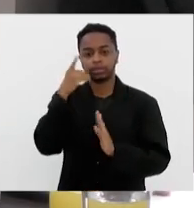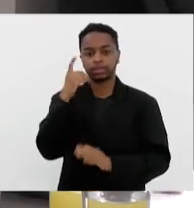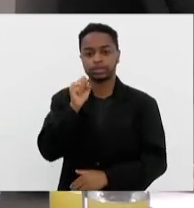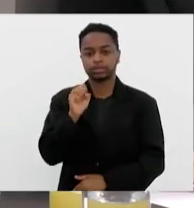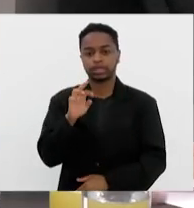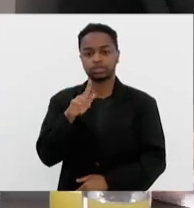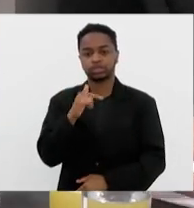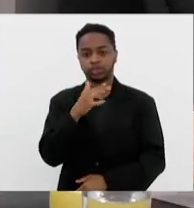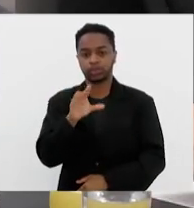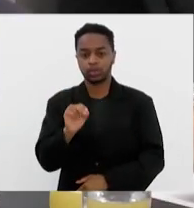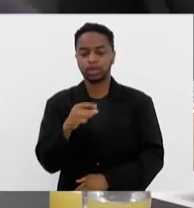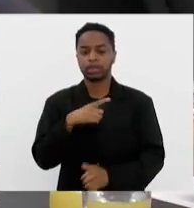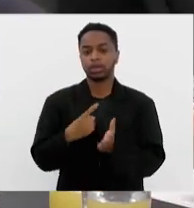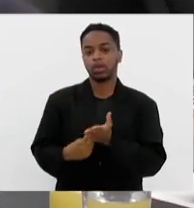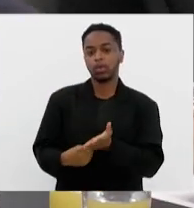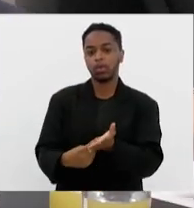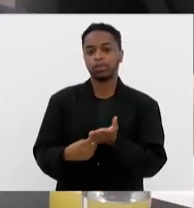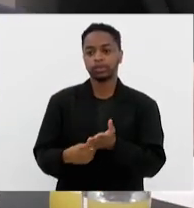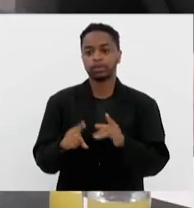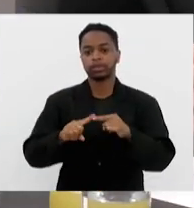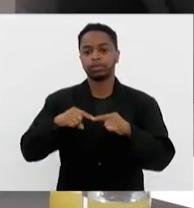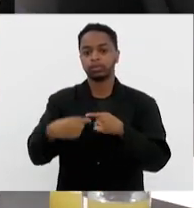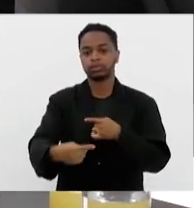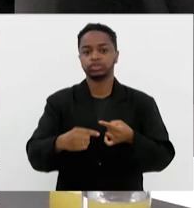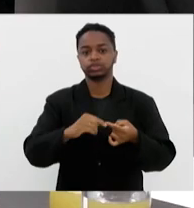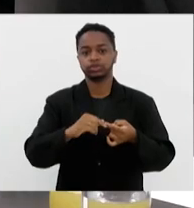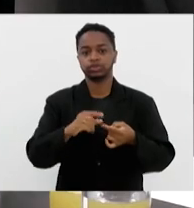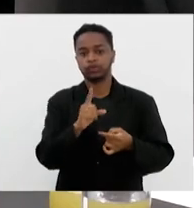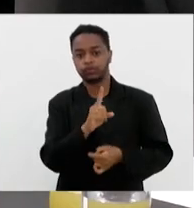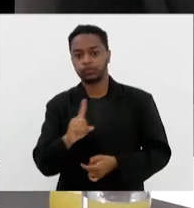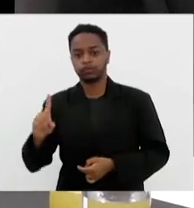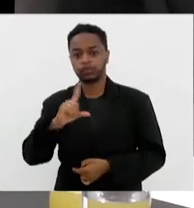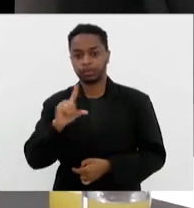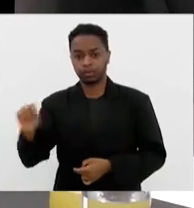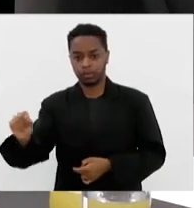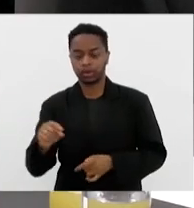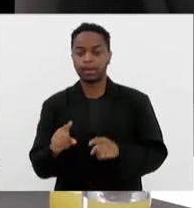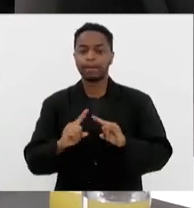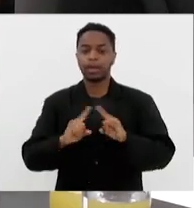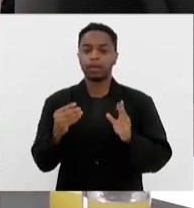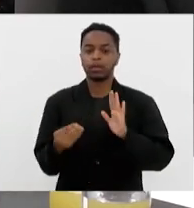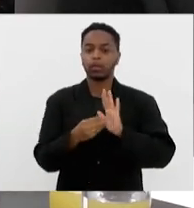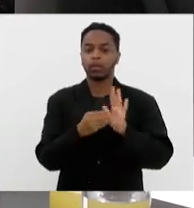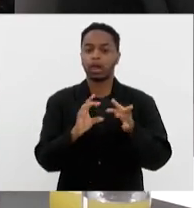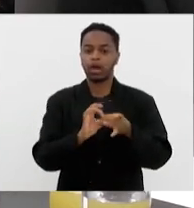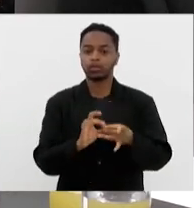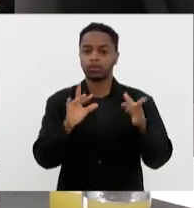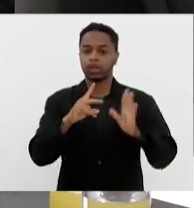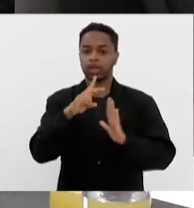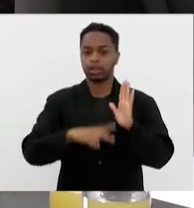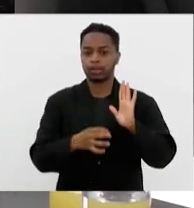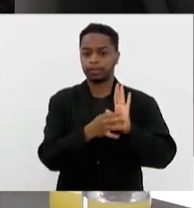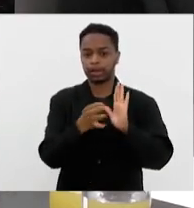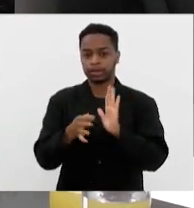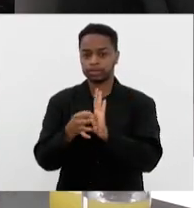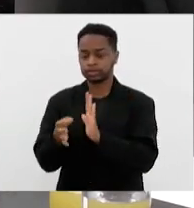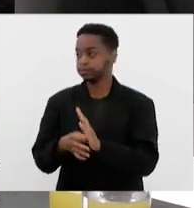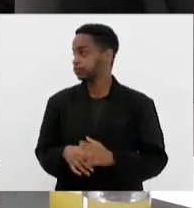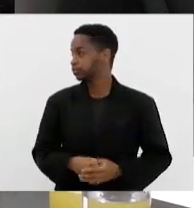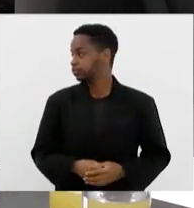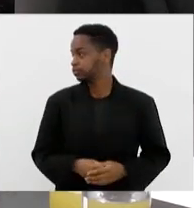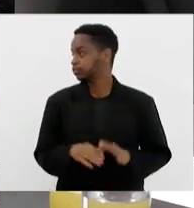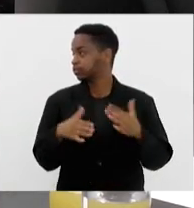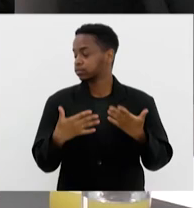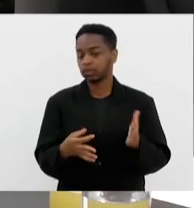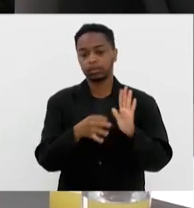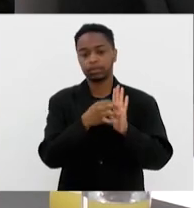que teve um compromisso, se retirou e deixou autorizado aqui que lesse os seus pareceres. Então, o parecer do